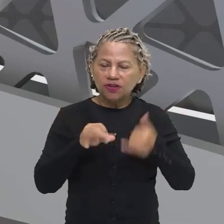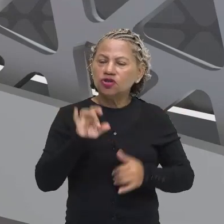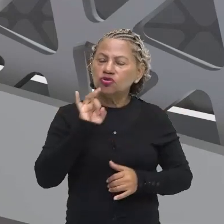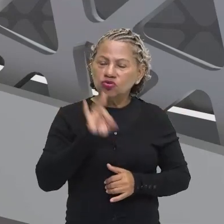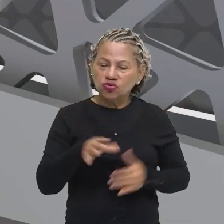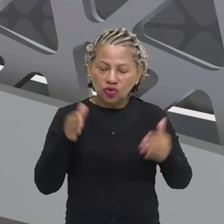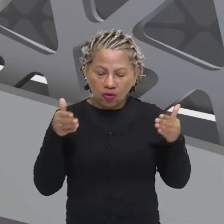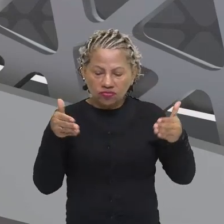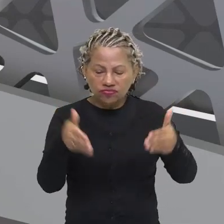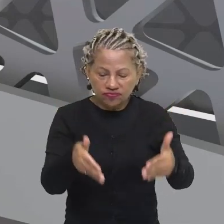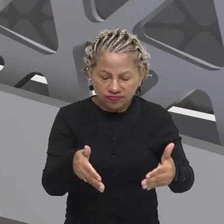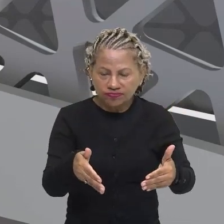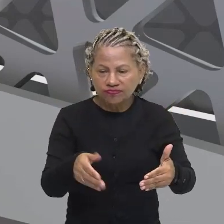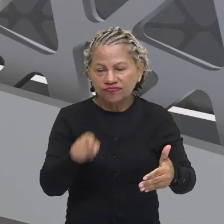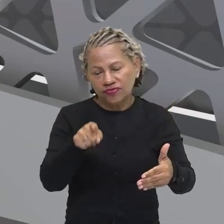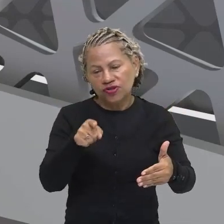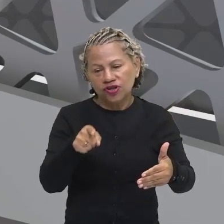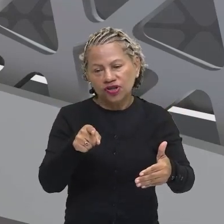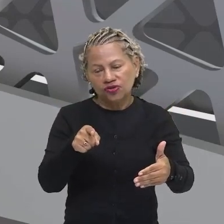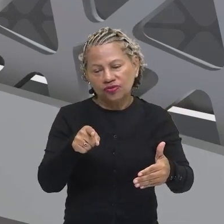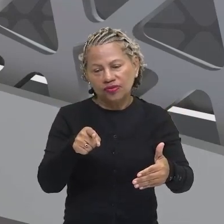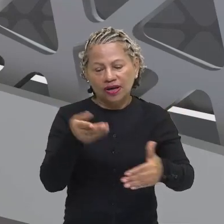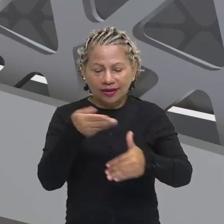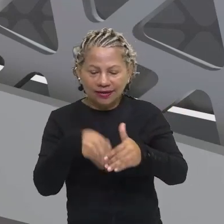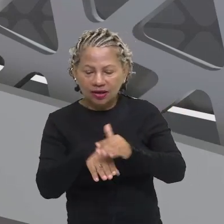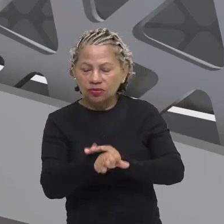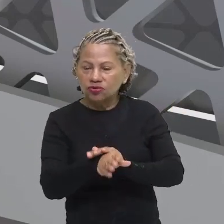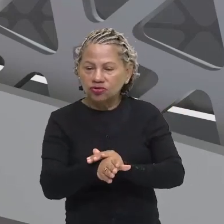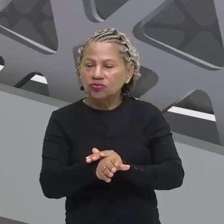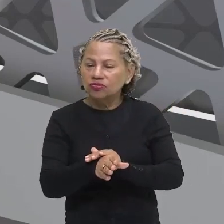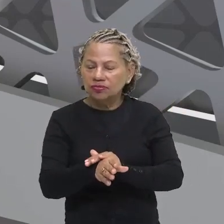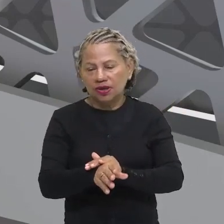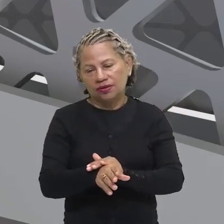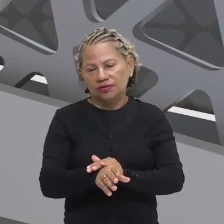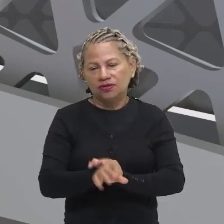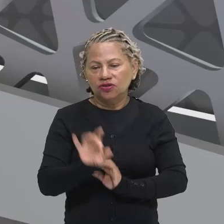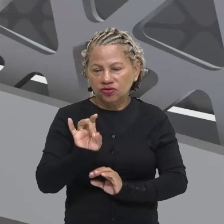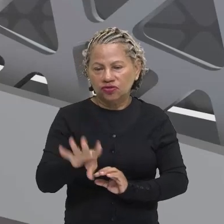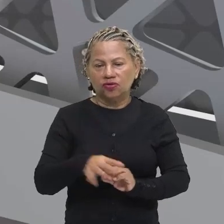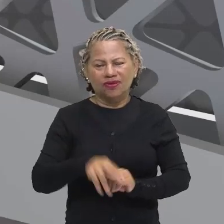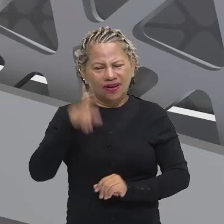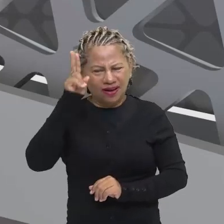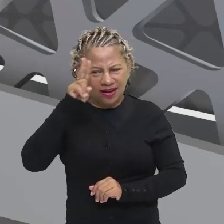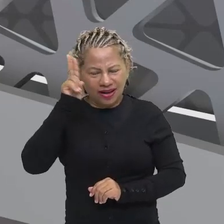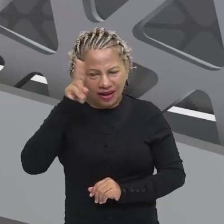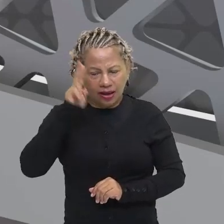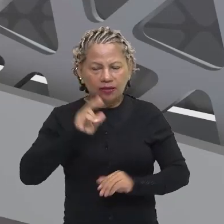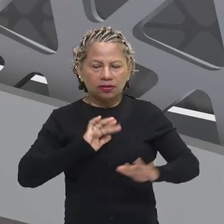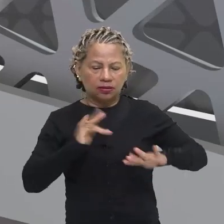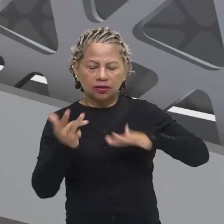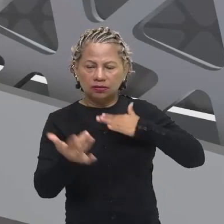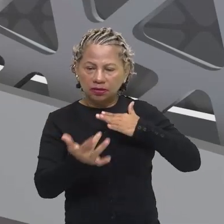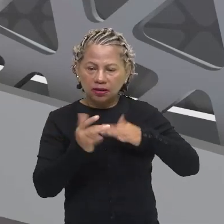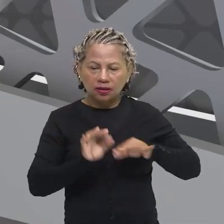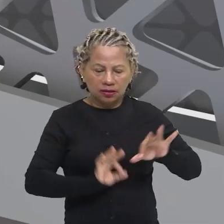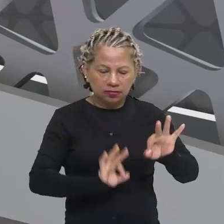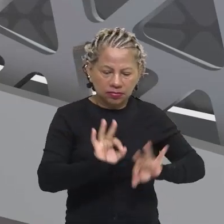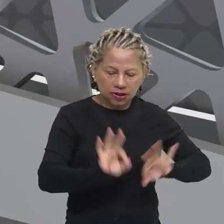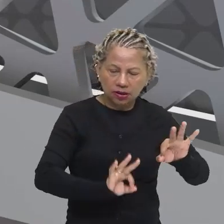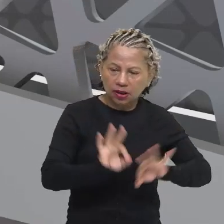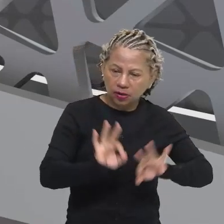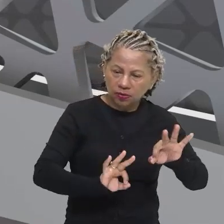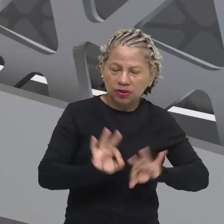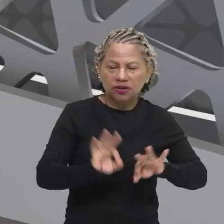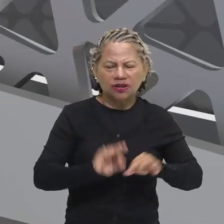somente desses meus interesses, tá? Lembrem sempre que essas redes organizam o algoritmo,